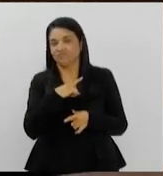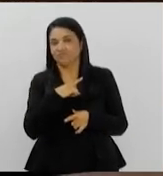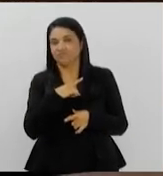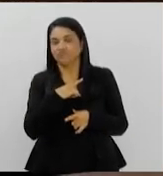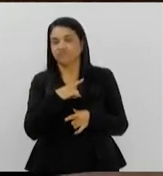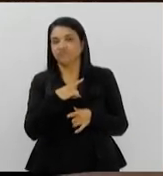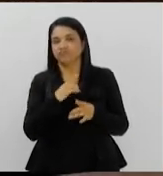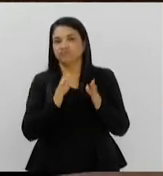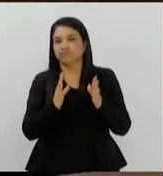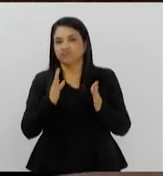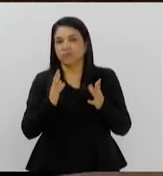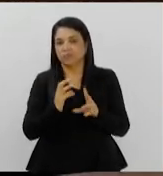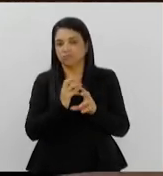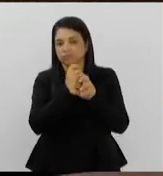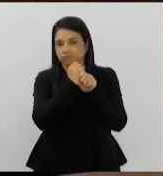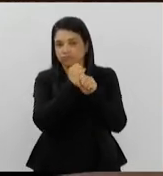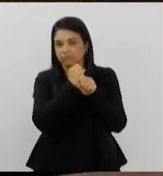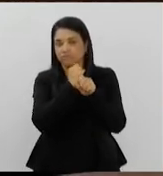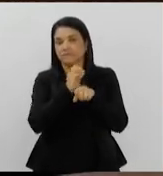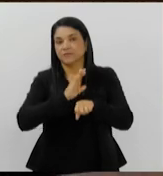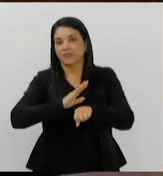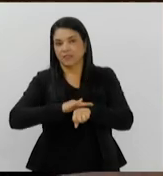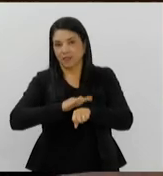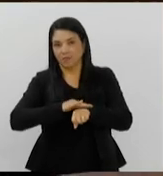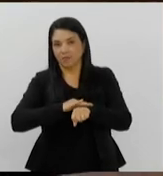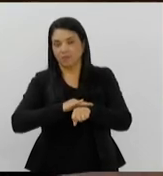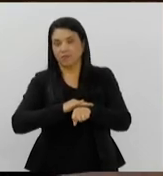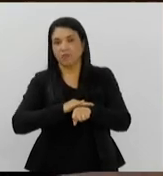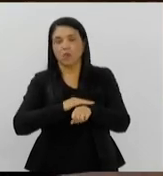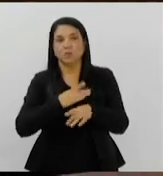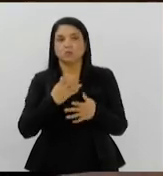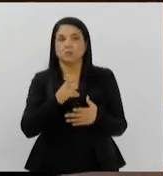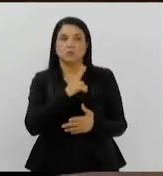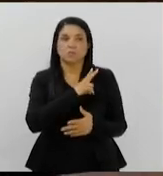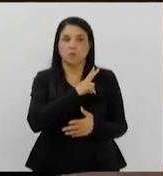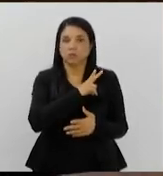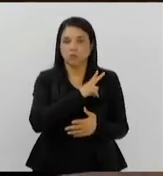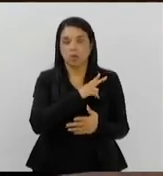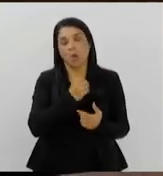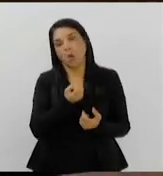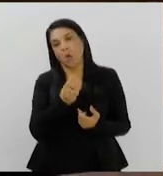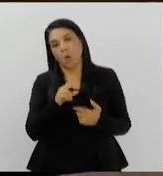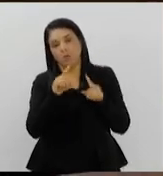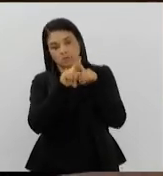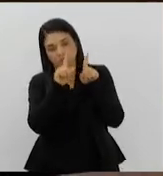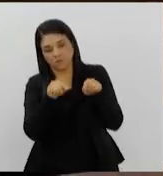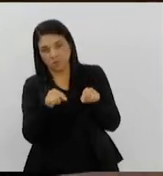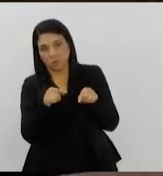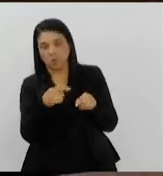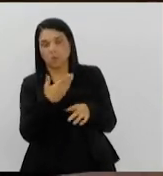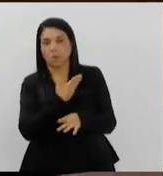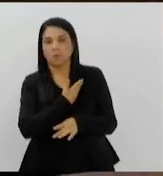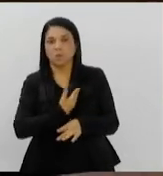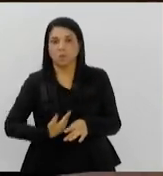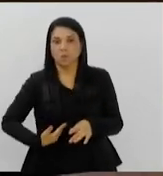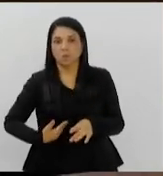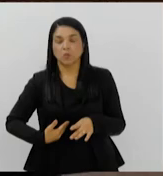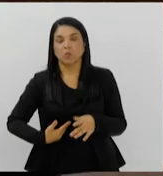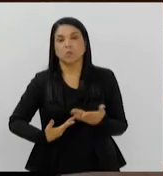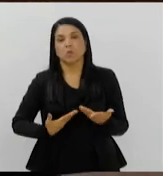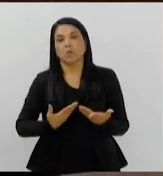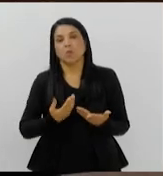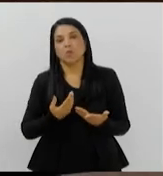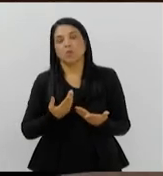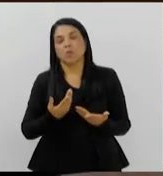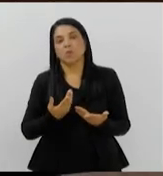ela abrange qualquer vínculo, seja com uma estatal, seja como servidor público, seja como funcionário que